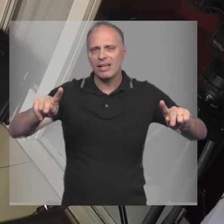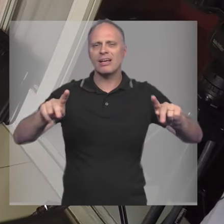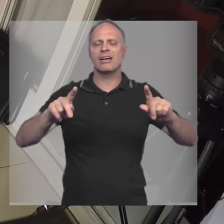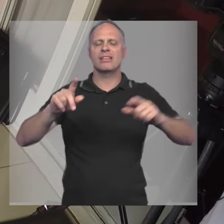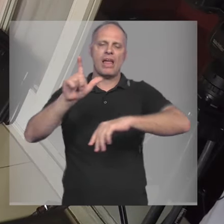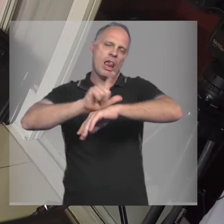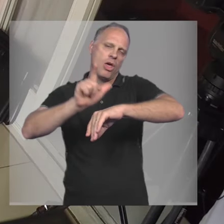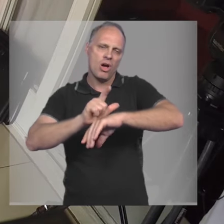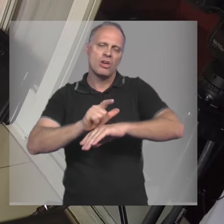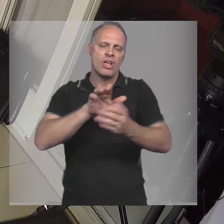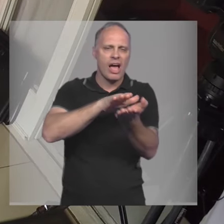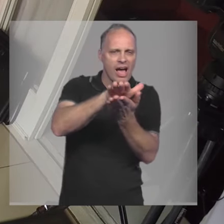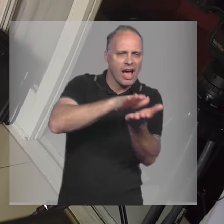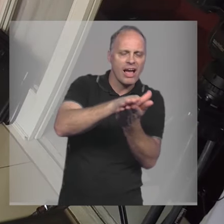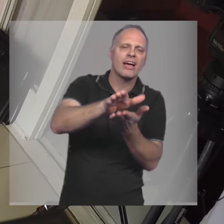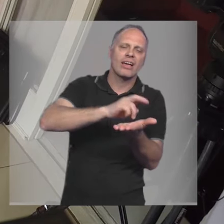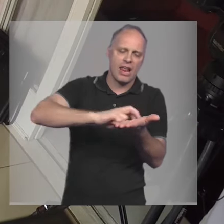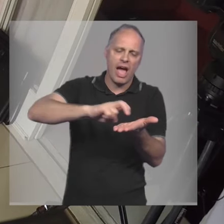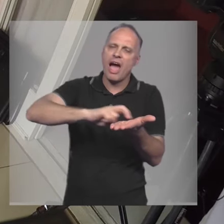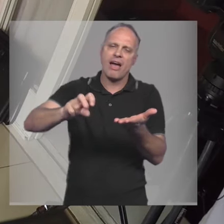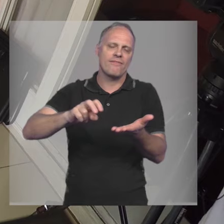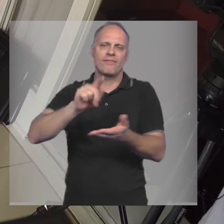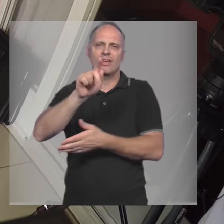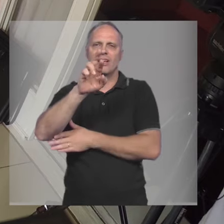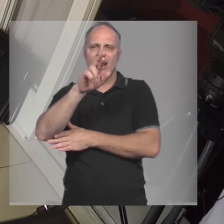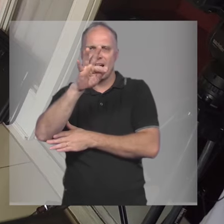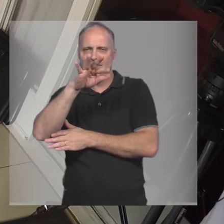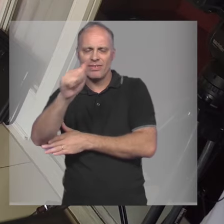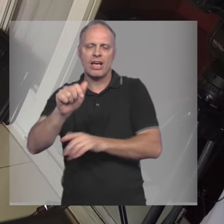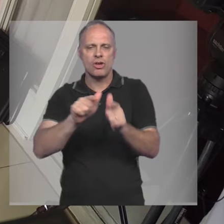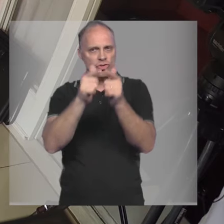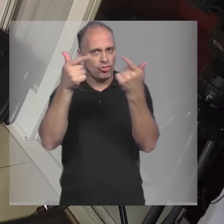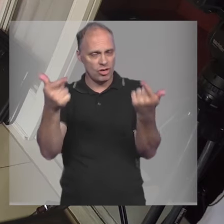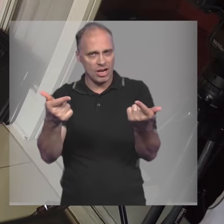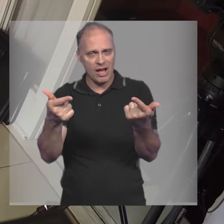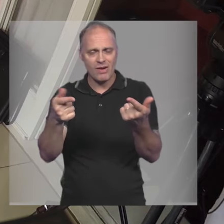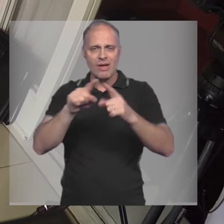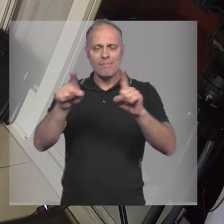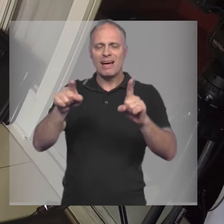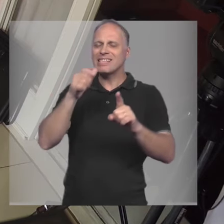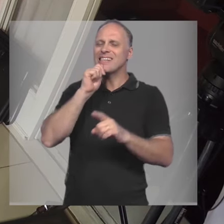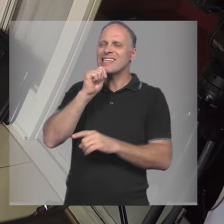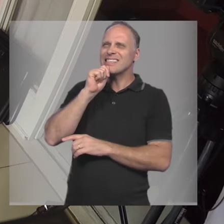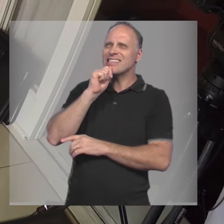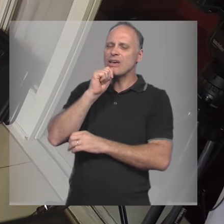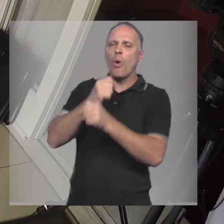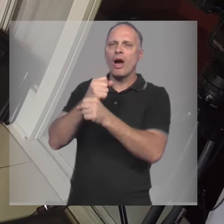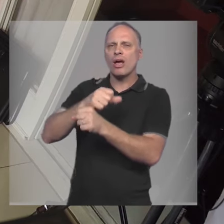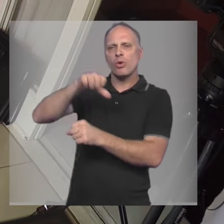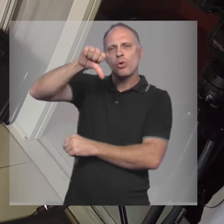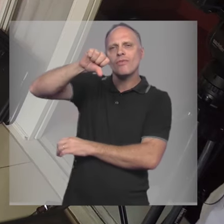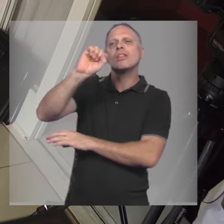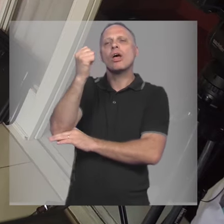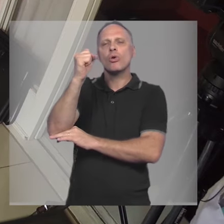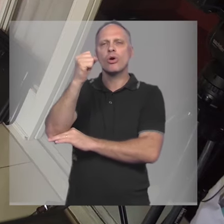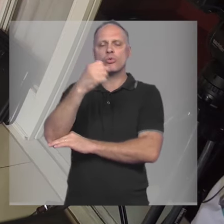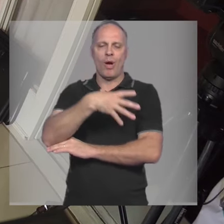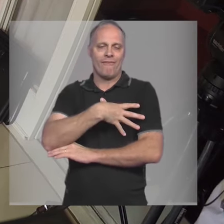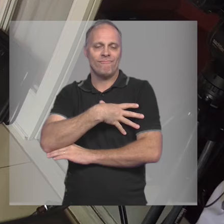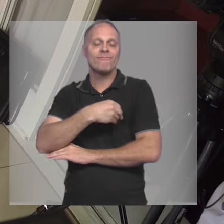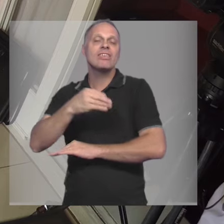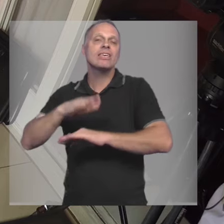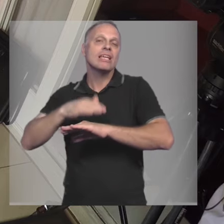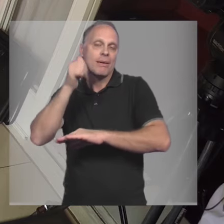fosse gráfica, esse tipo de alguma coisa de jornal, mas ali em 98 minha filha mais